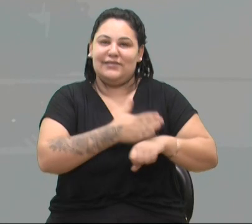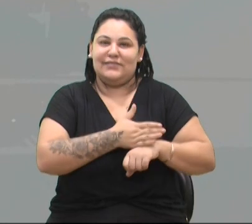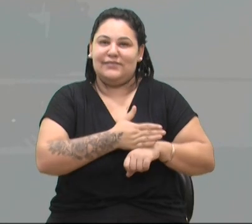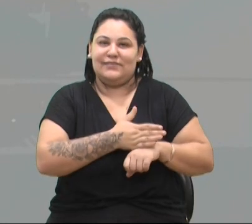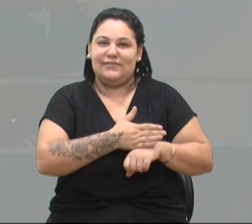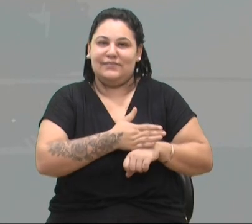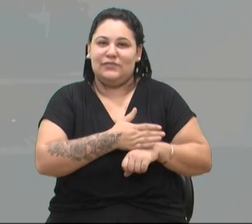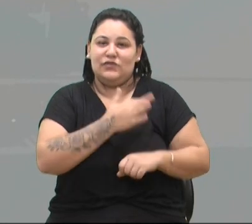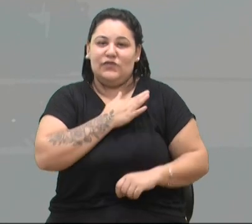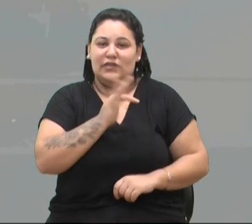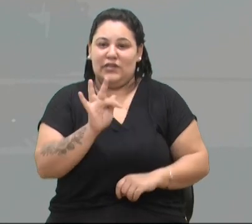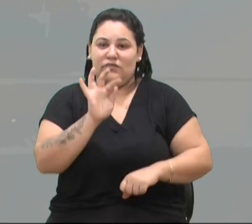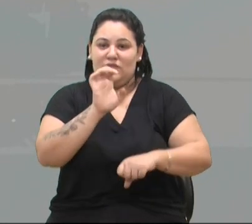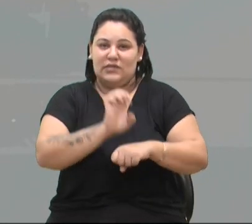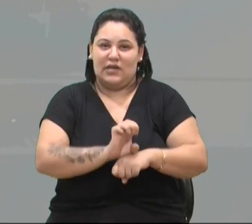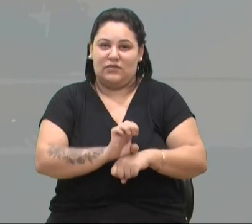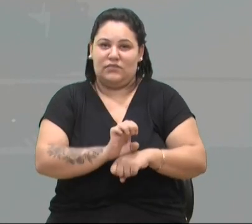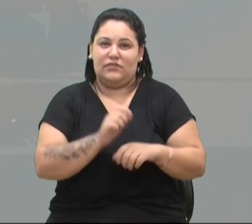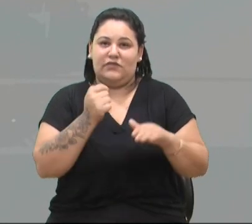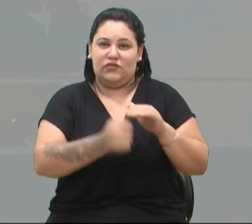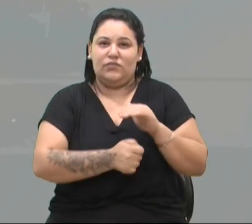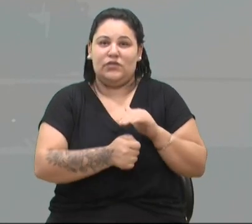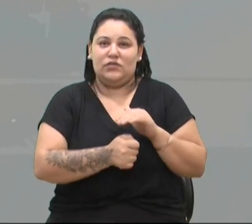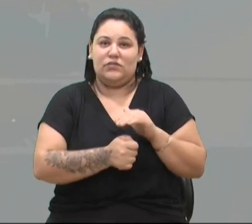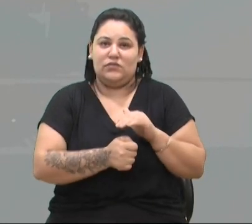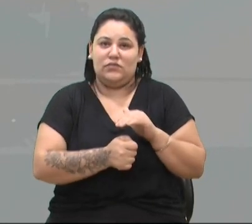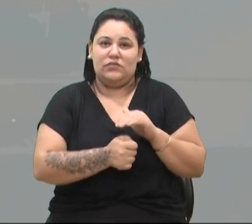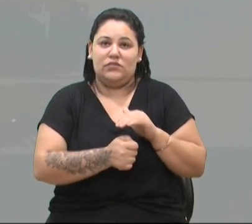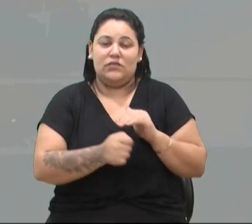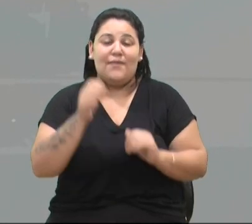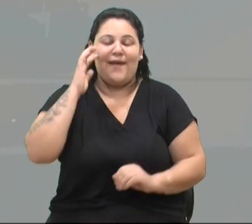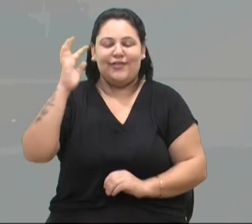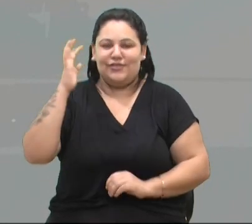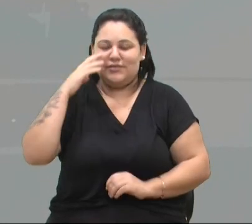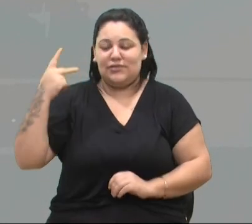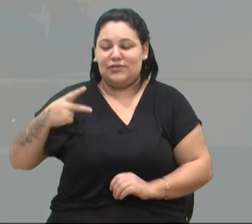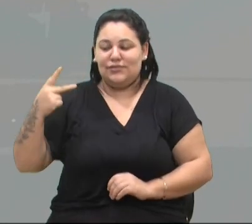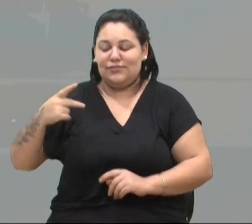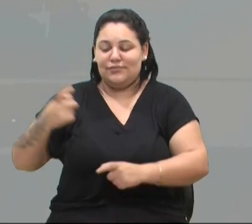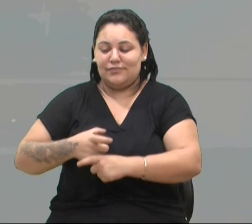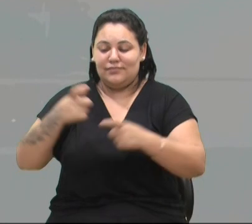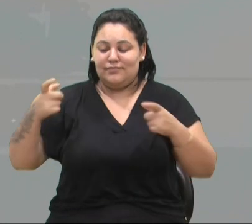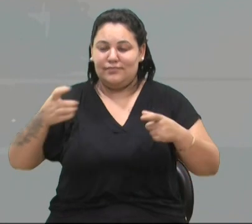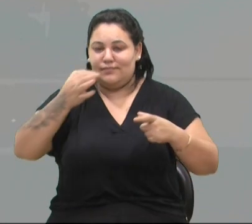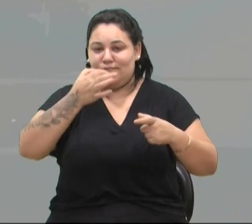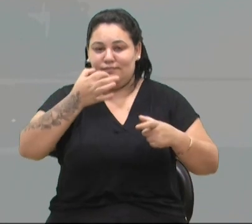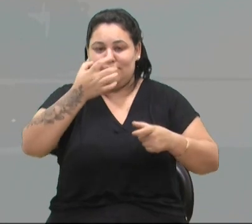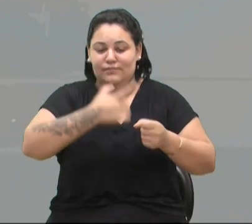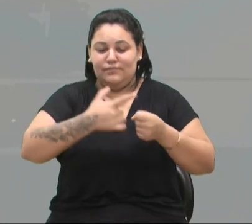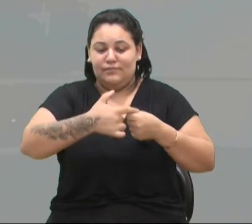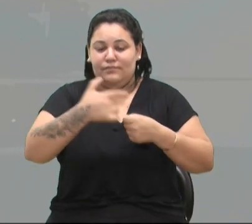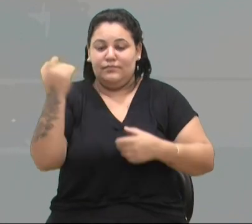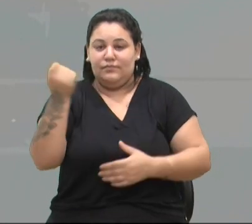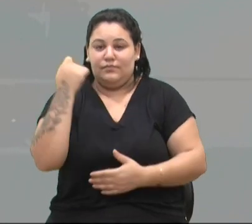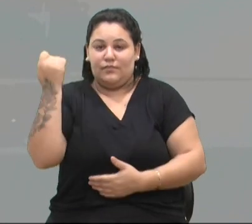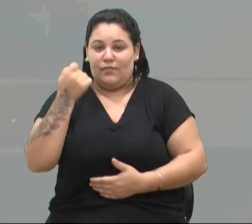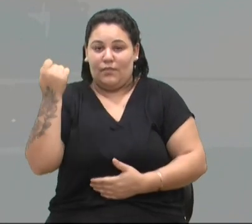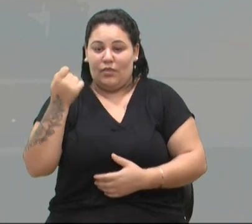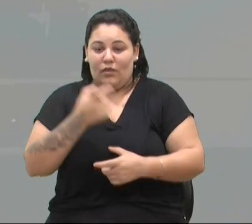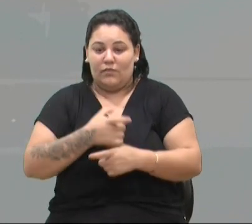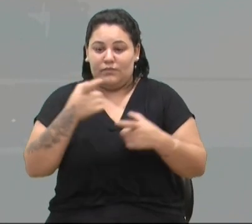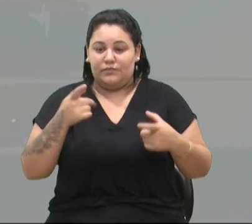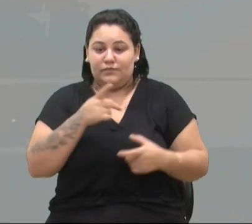tanto federal quanto estadual, para investimentos. Imaginem a segunda maior cidade do Rio Grande do Sul, um dos maiores PIBs desse país,